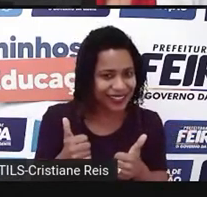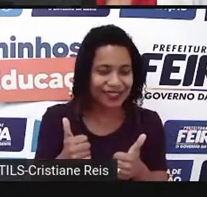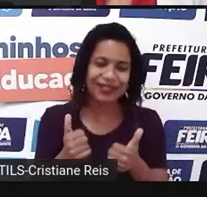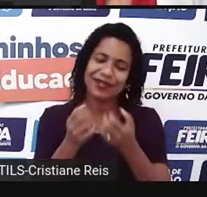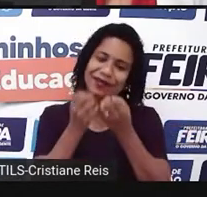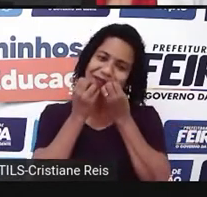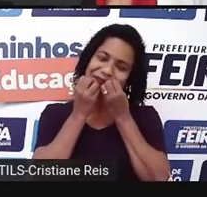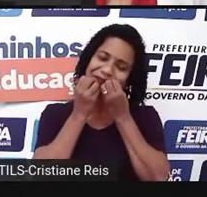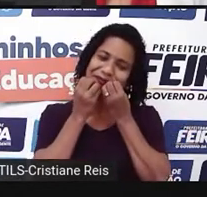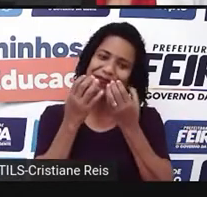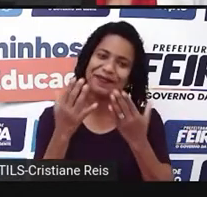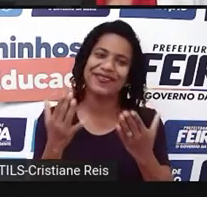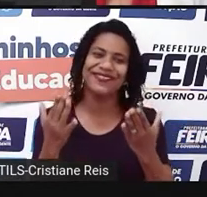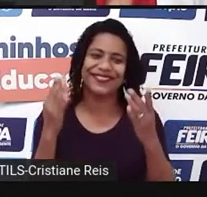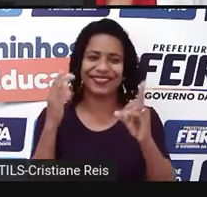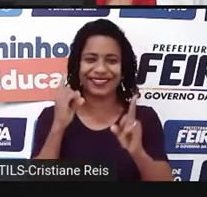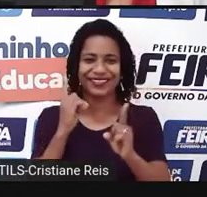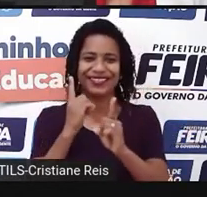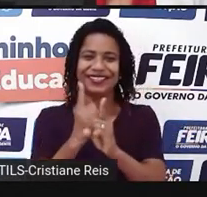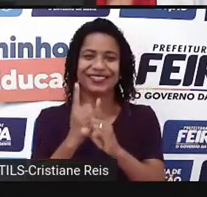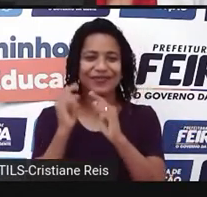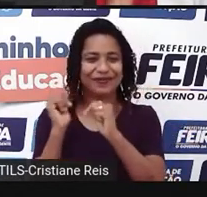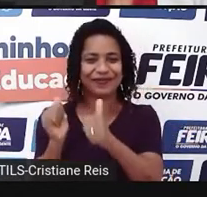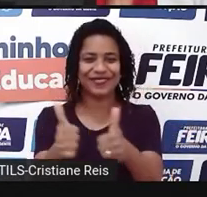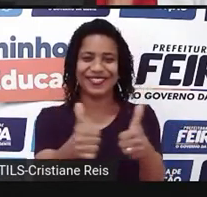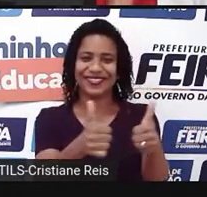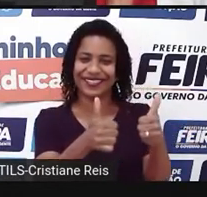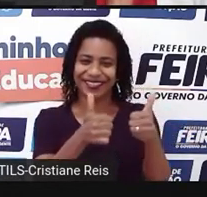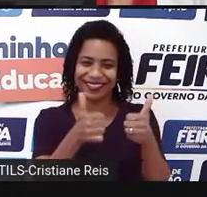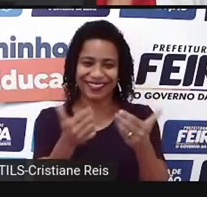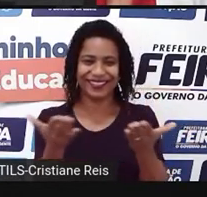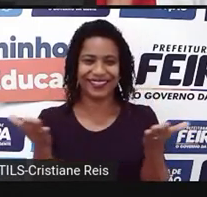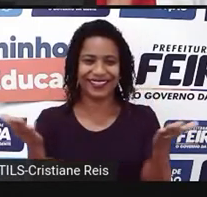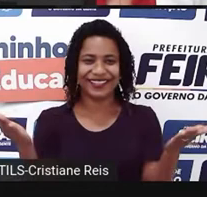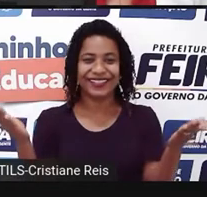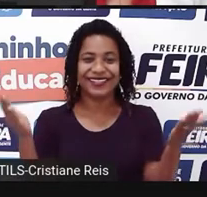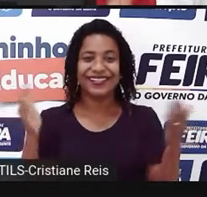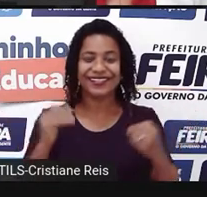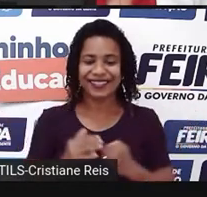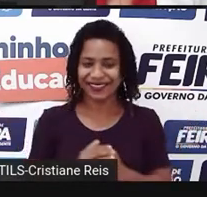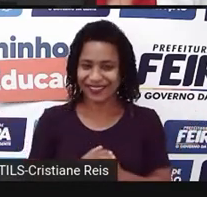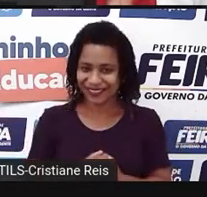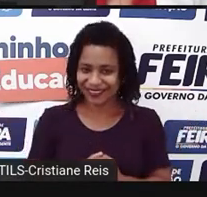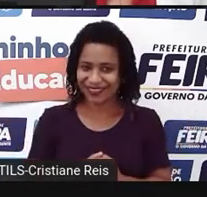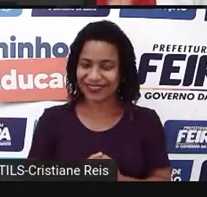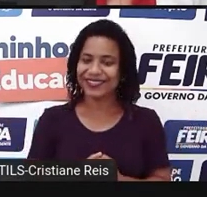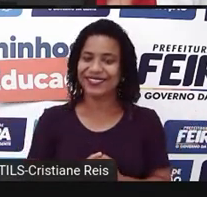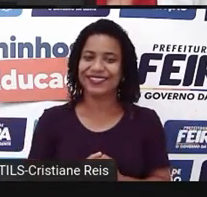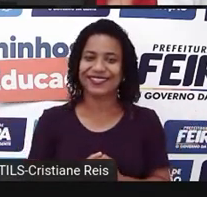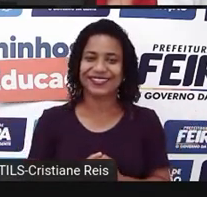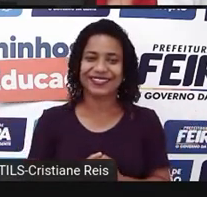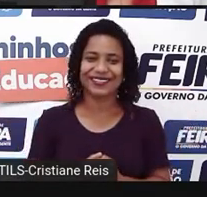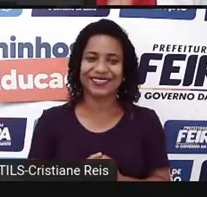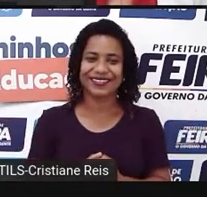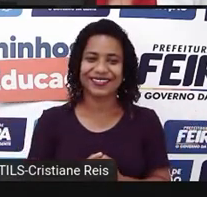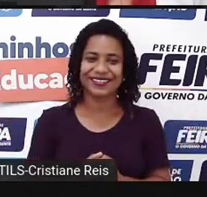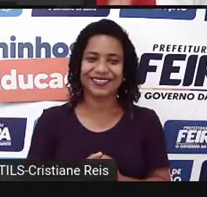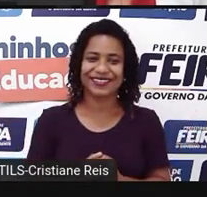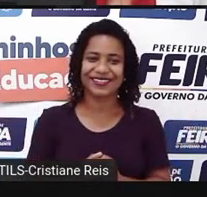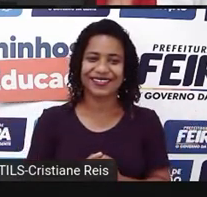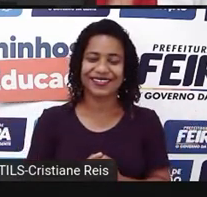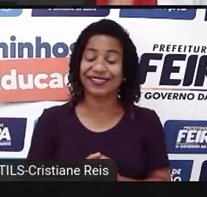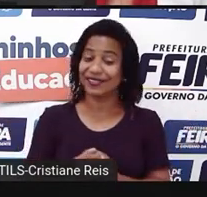espero que vocês estejam muito bem. Bem-vindos ao nosso aula inglês nº